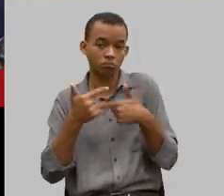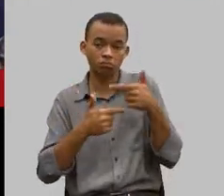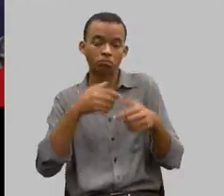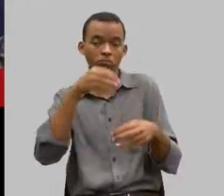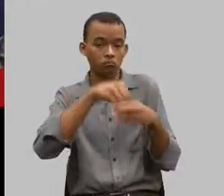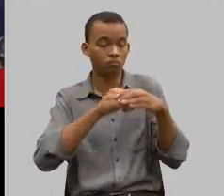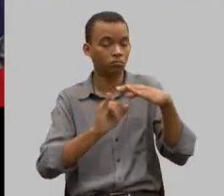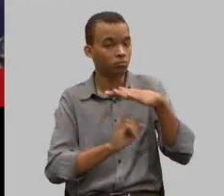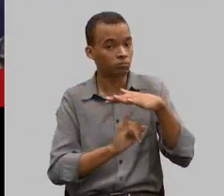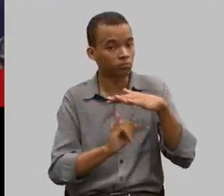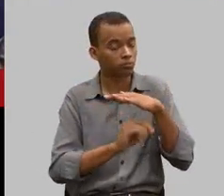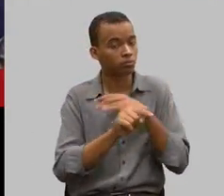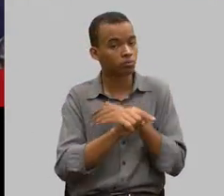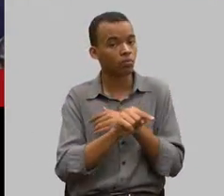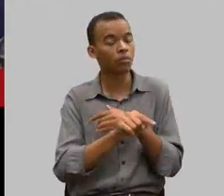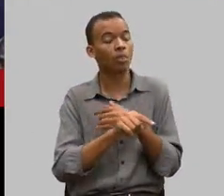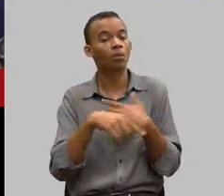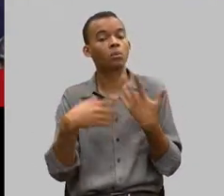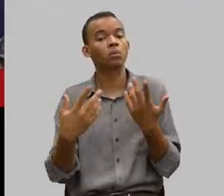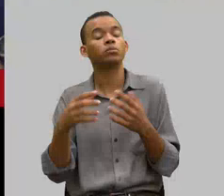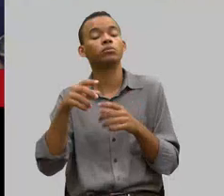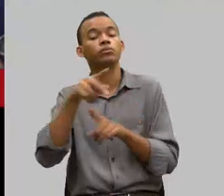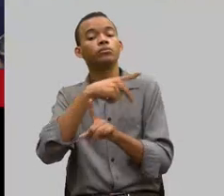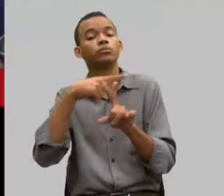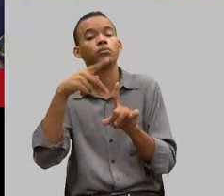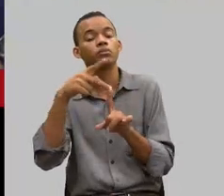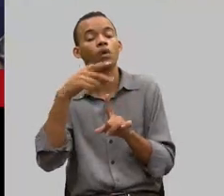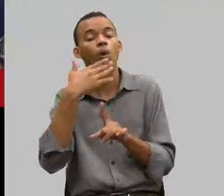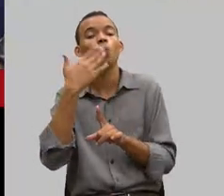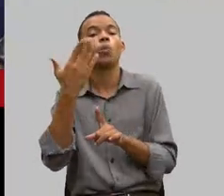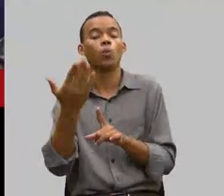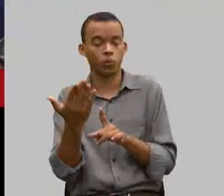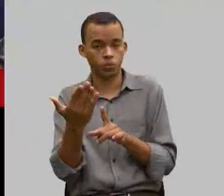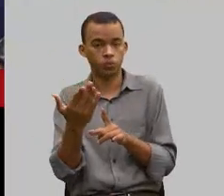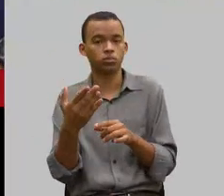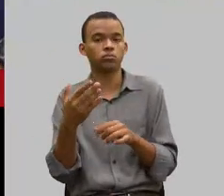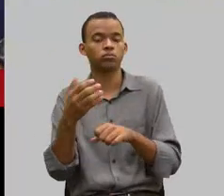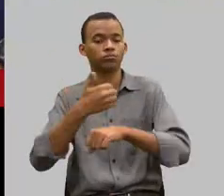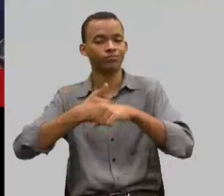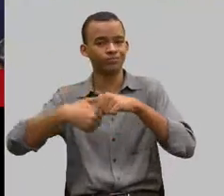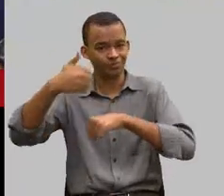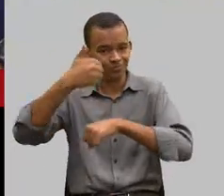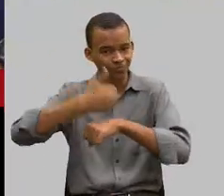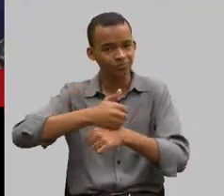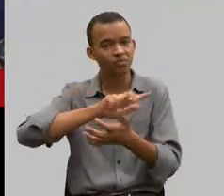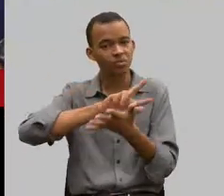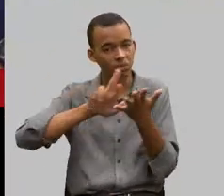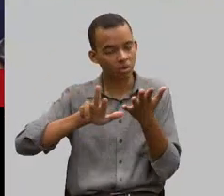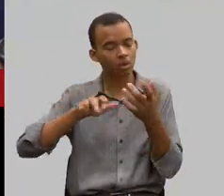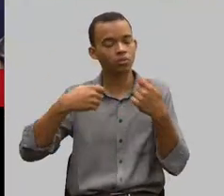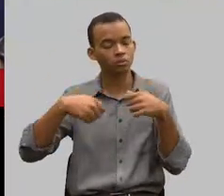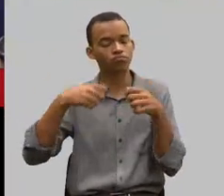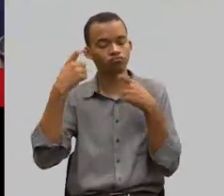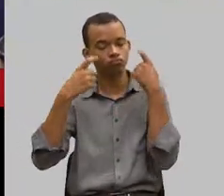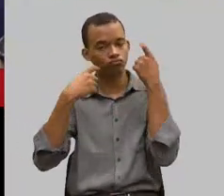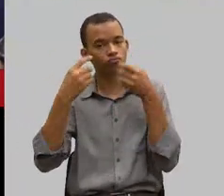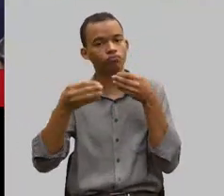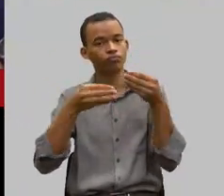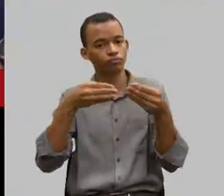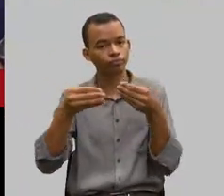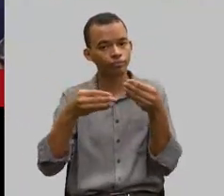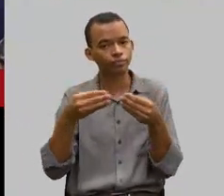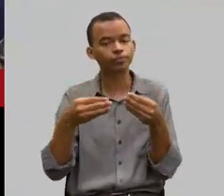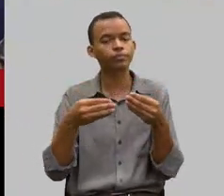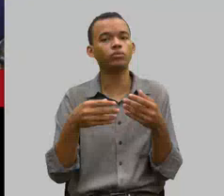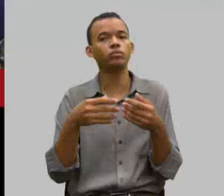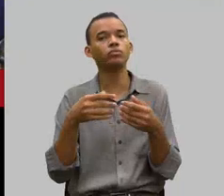déficit hoje de 2707 cargos são dados do Portal da Transparência eh ainda então no